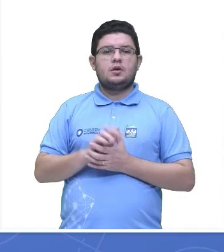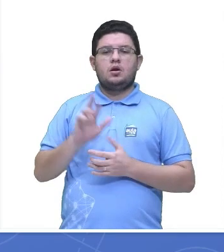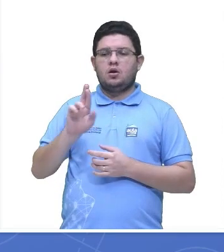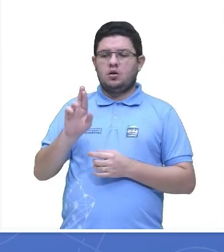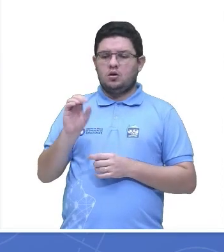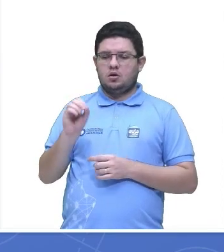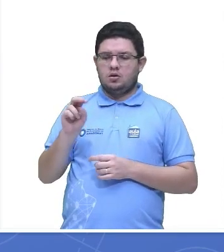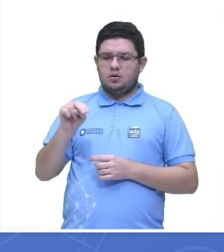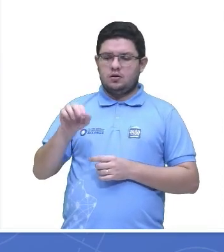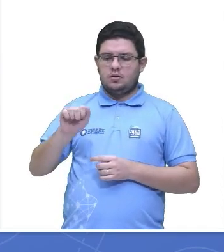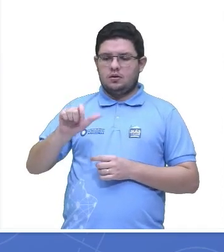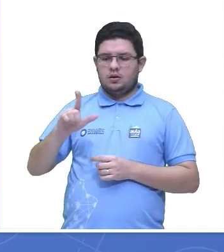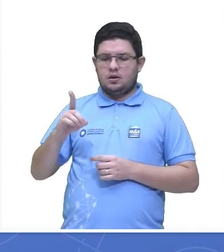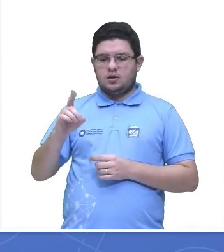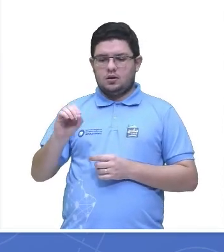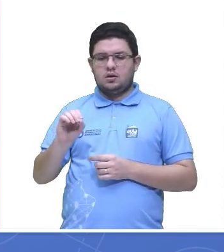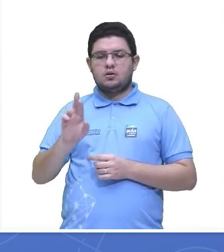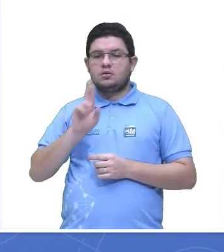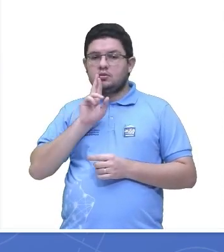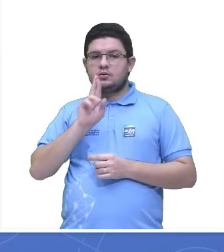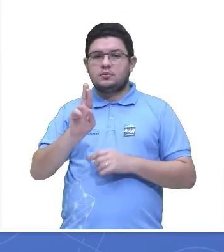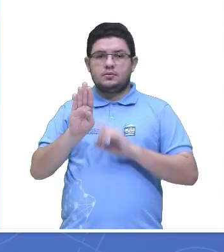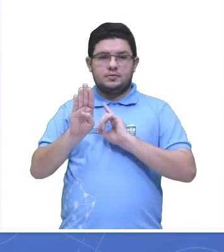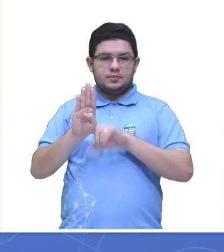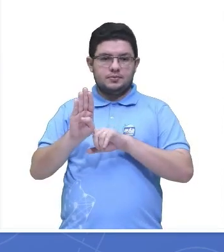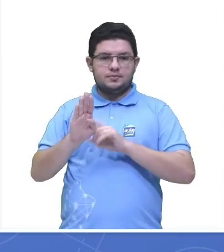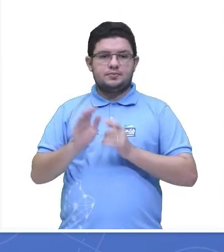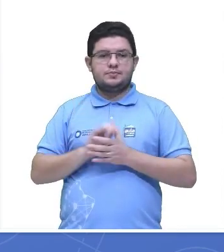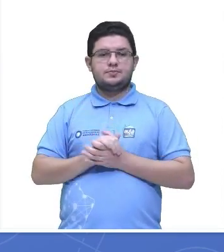Mário também apostando a letra B, Rita, letra B.